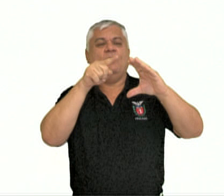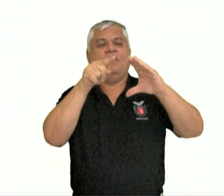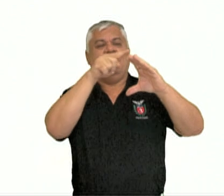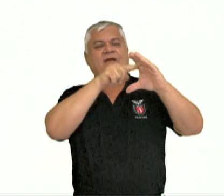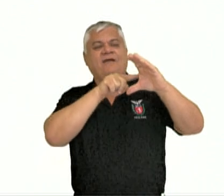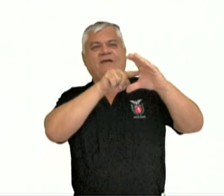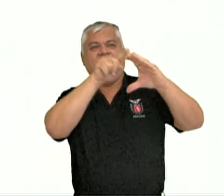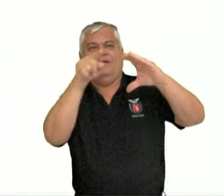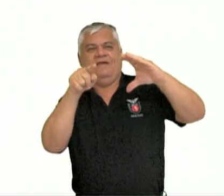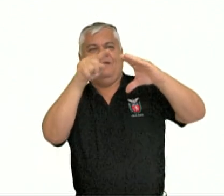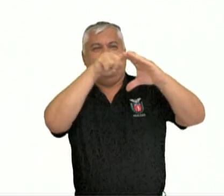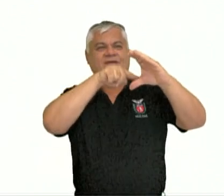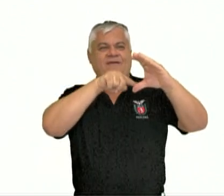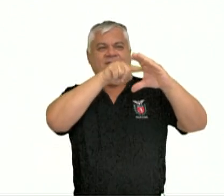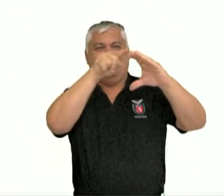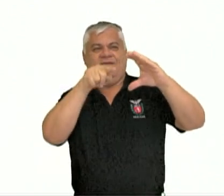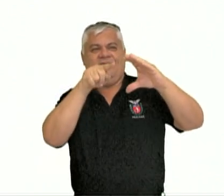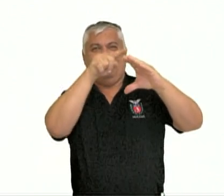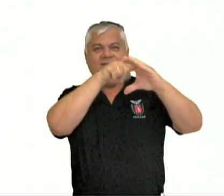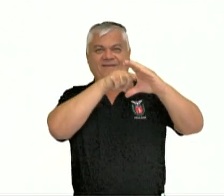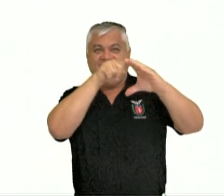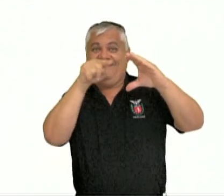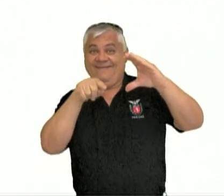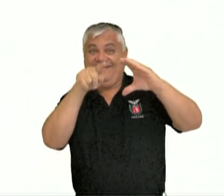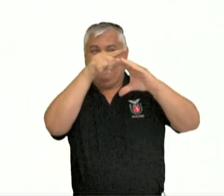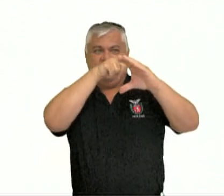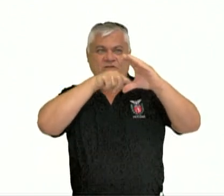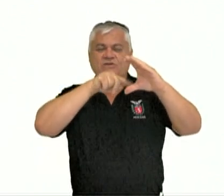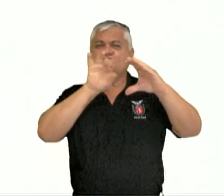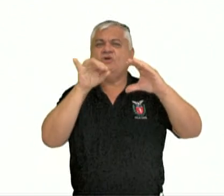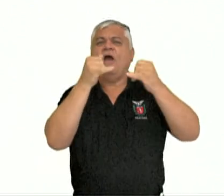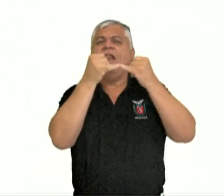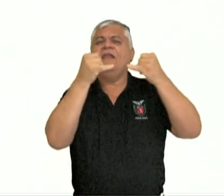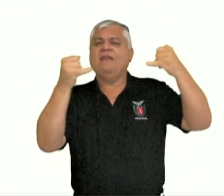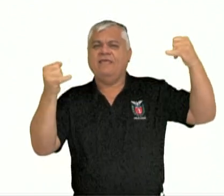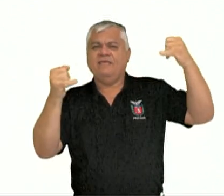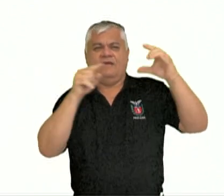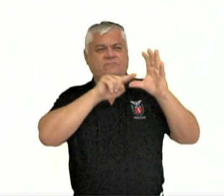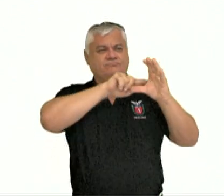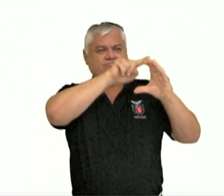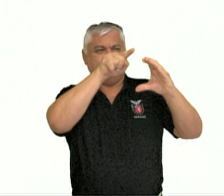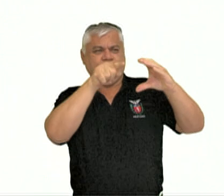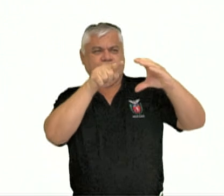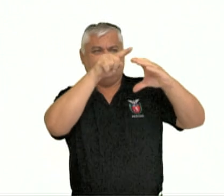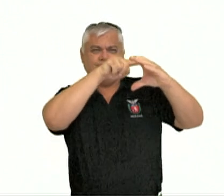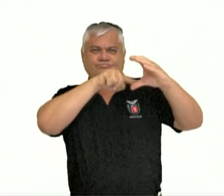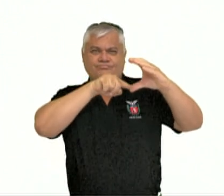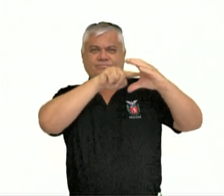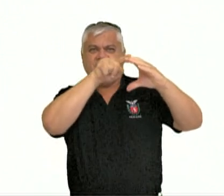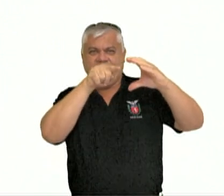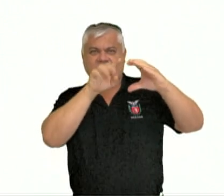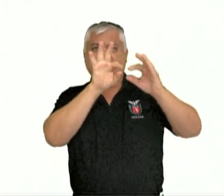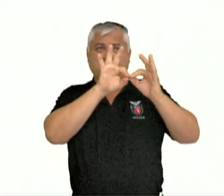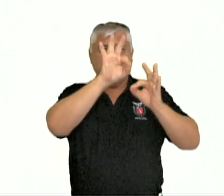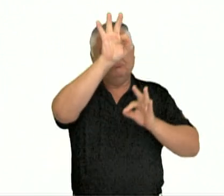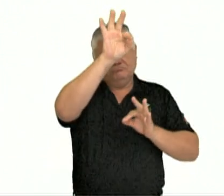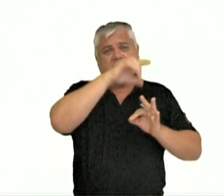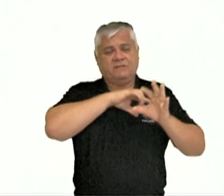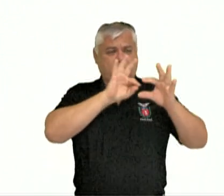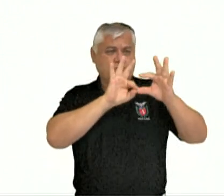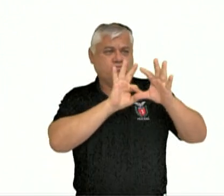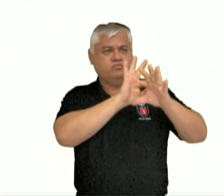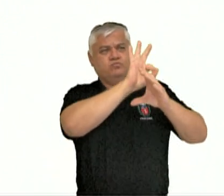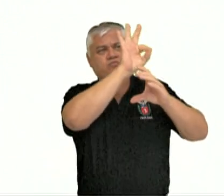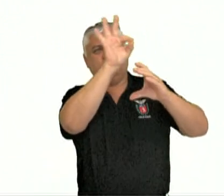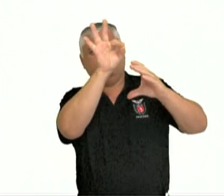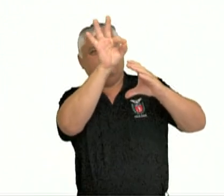aquele que está sobre a circunferência e é somente aquela linha, tá? É uma linha que tem um comprimento, então tem a medida